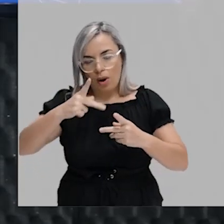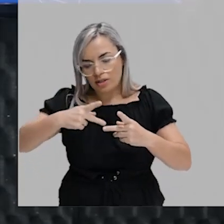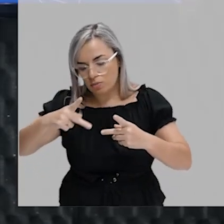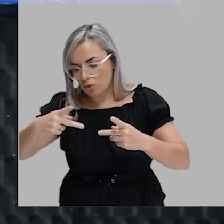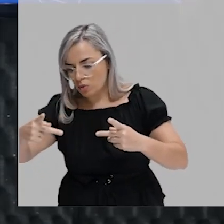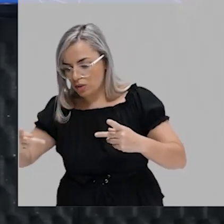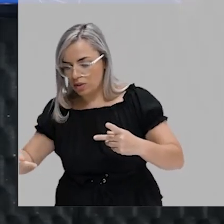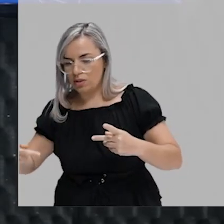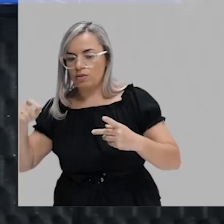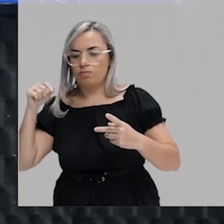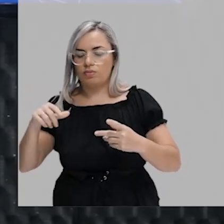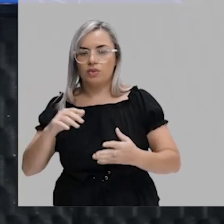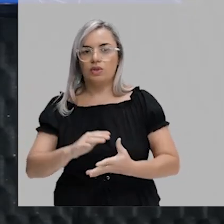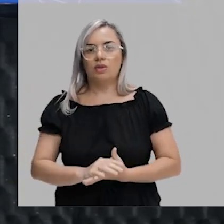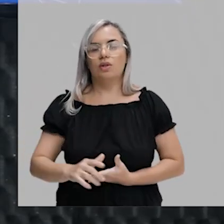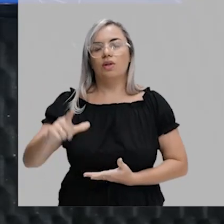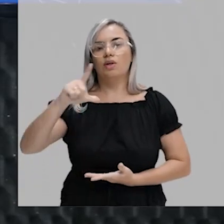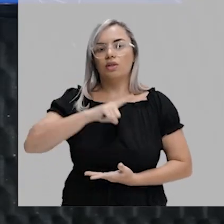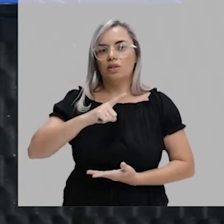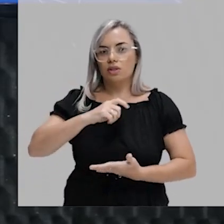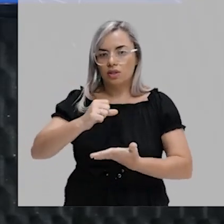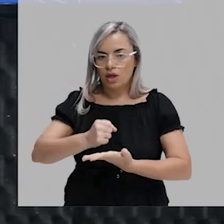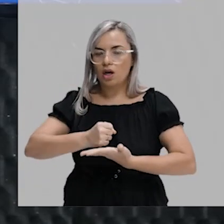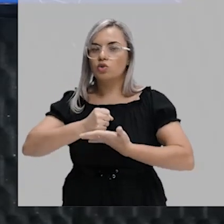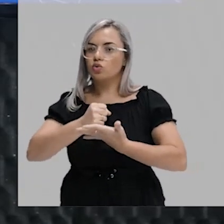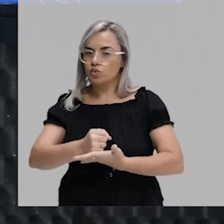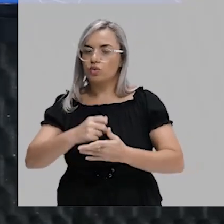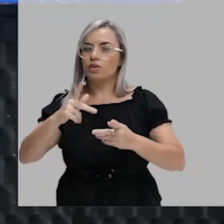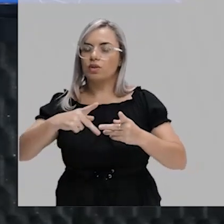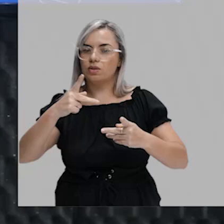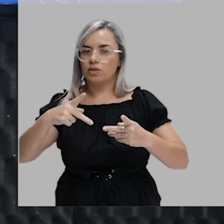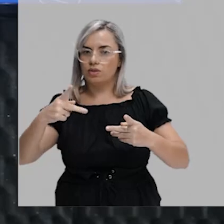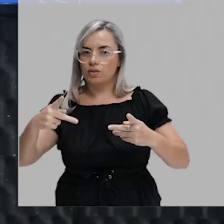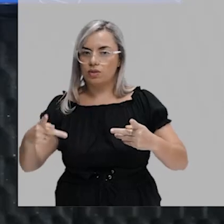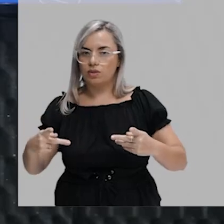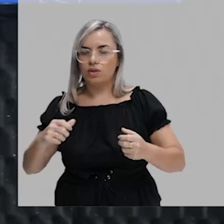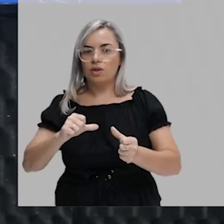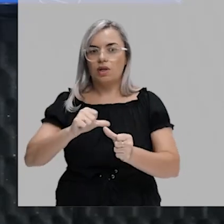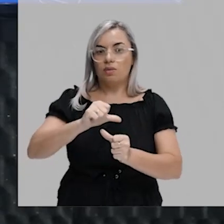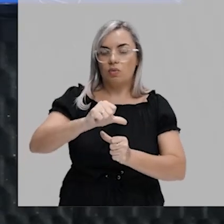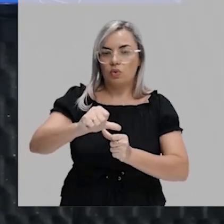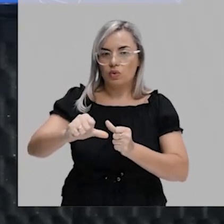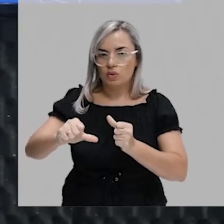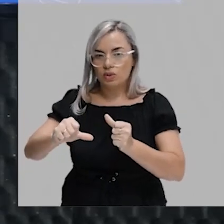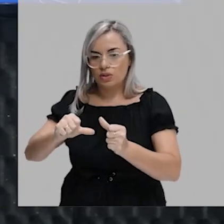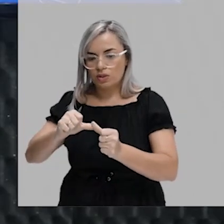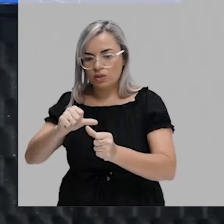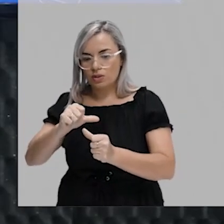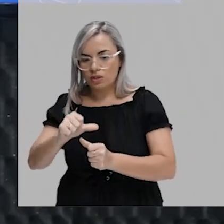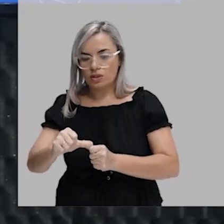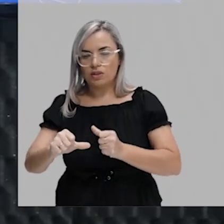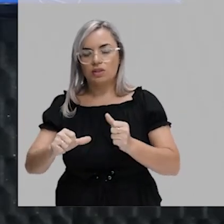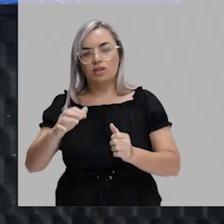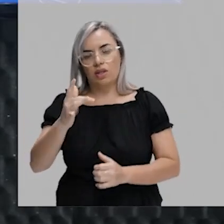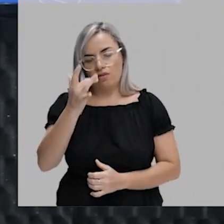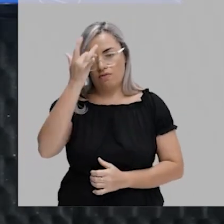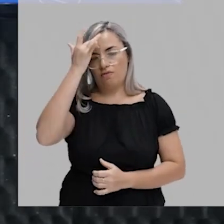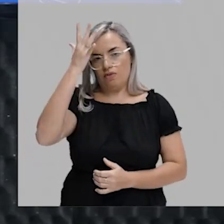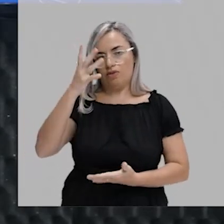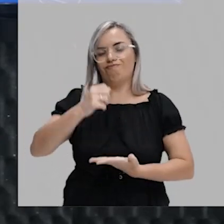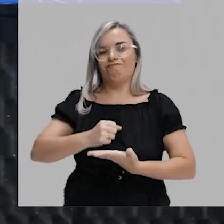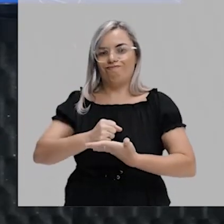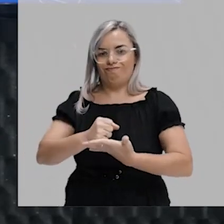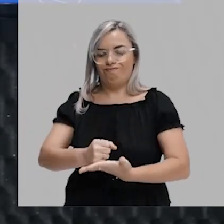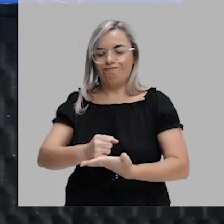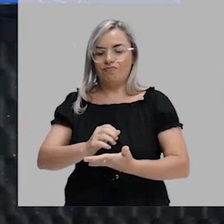proteínas. Então, quando eu tenho um auxílio de proteínas para promover a difusão, a gente diz que é facilitada. Tá? Então,